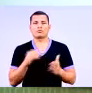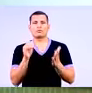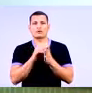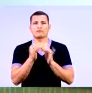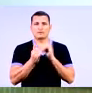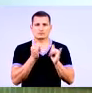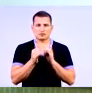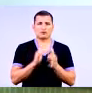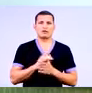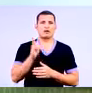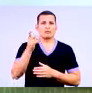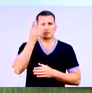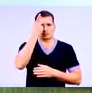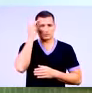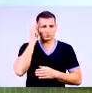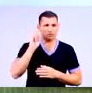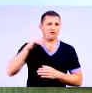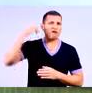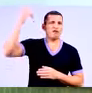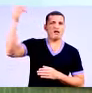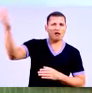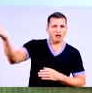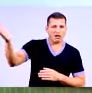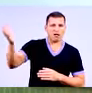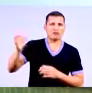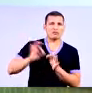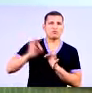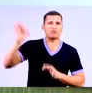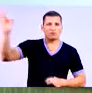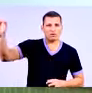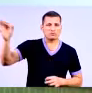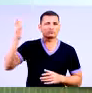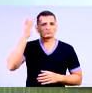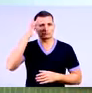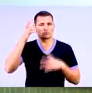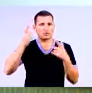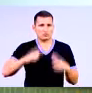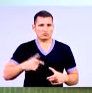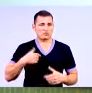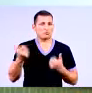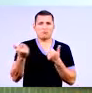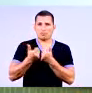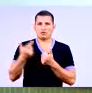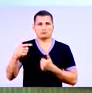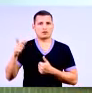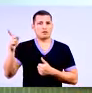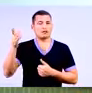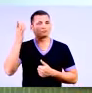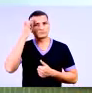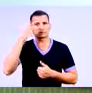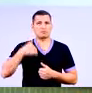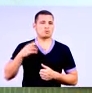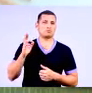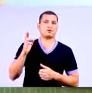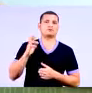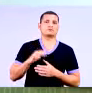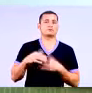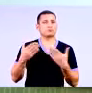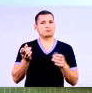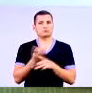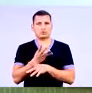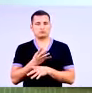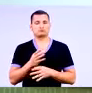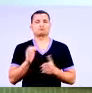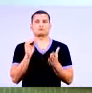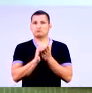que vai estar lá do outro lado do mundo, não sei onde é que essa pessoa vai estar, eu não estou perto dela, ela não vai saber quem sou eu, então pronto. Não é